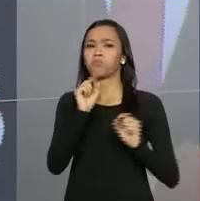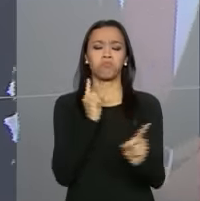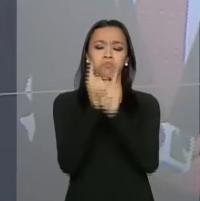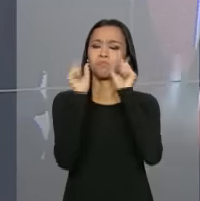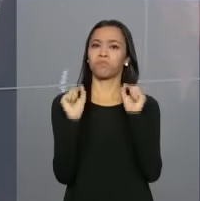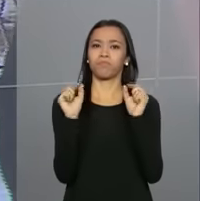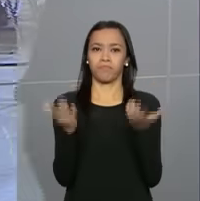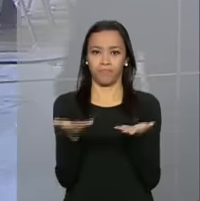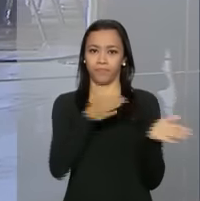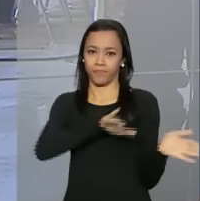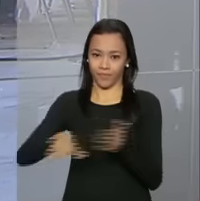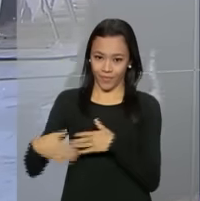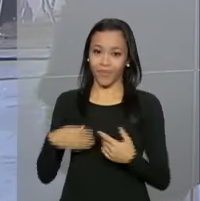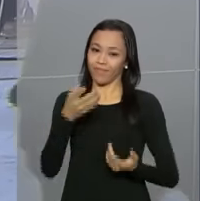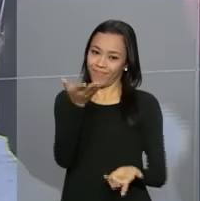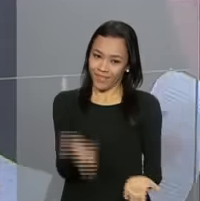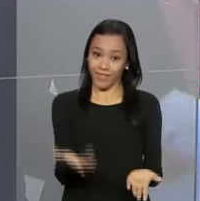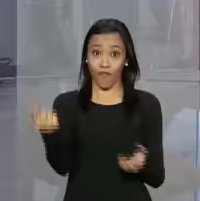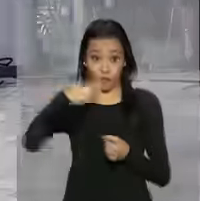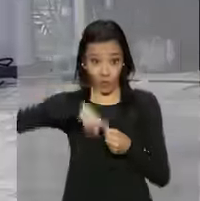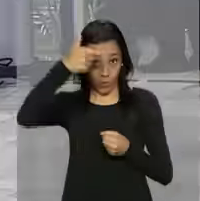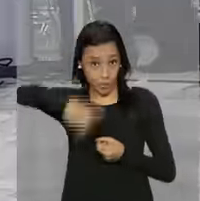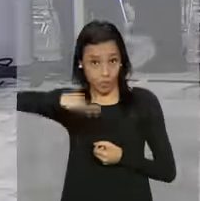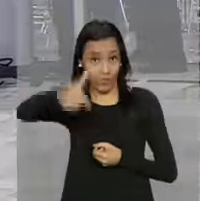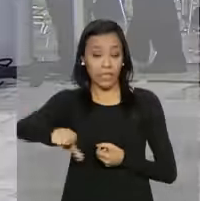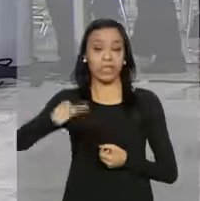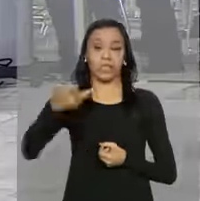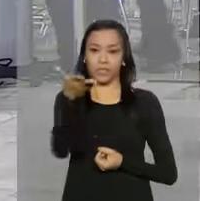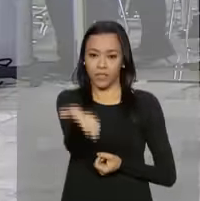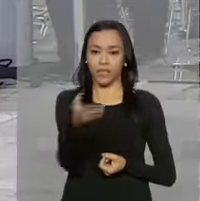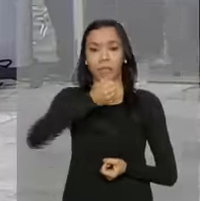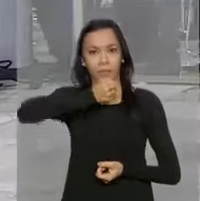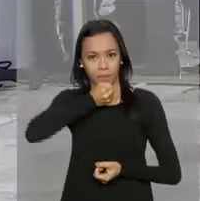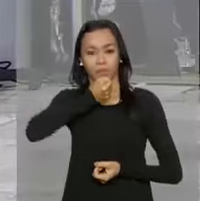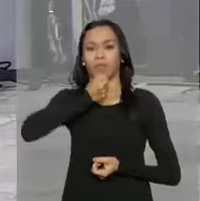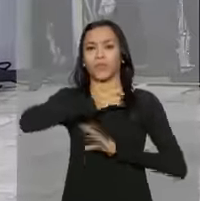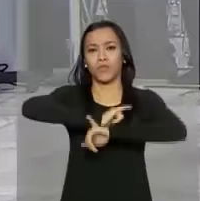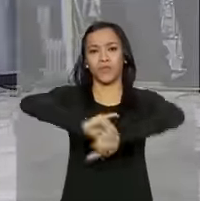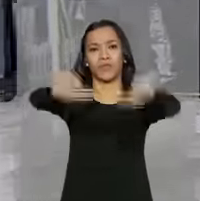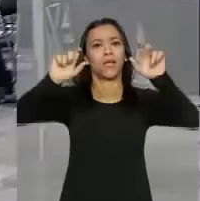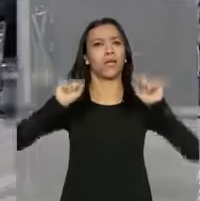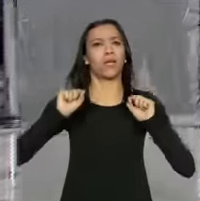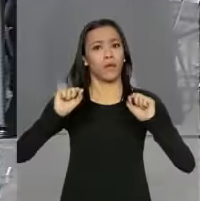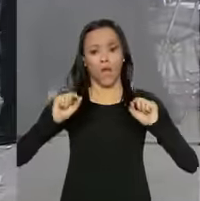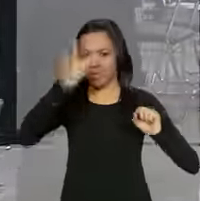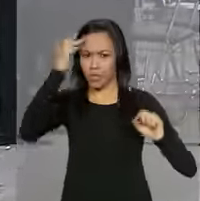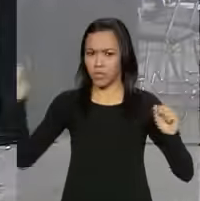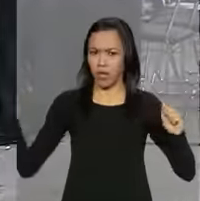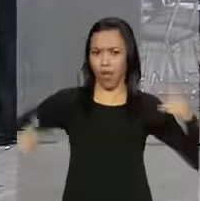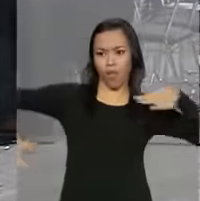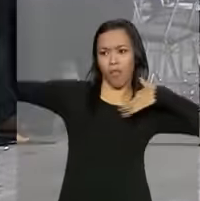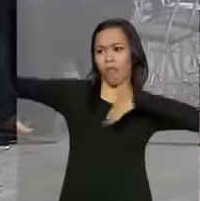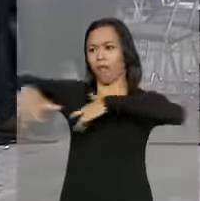Pedro? Oi, Daniela, exatamente. A gente volta a falar aqui do Salão Nobre, no Palácio do Planalto. A movimentação aqui é grande, eu acho que dá para